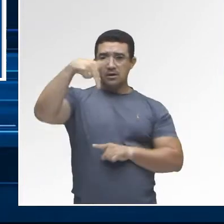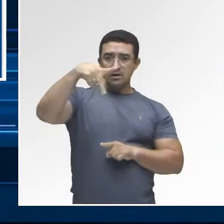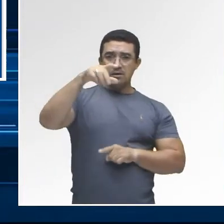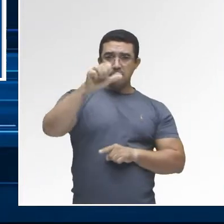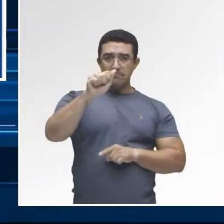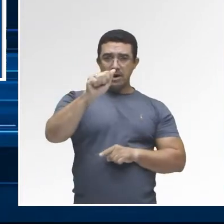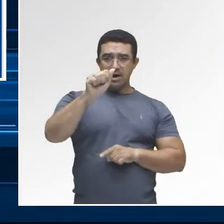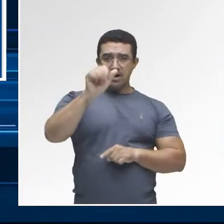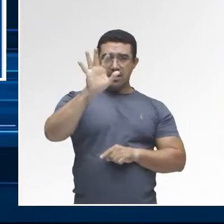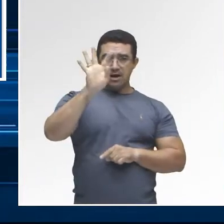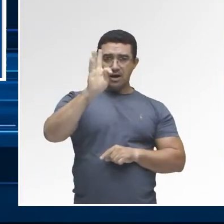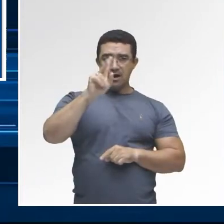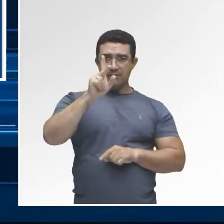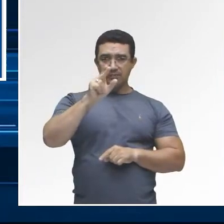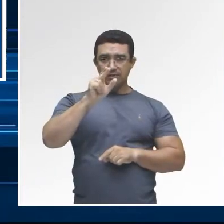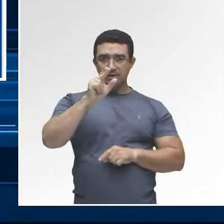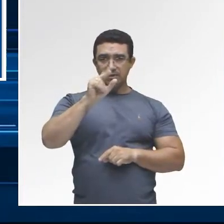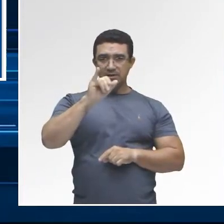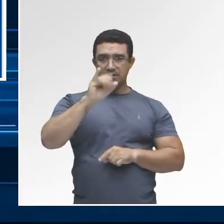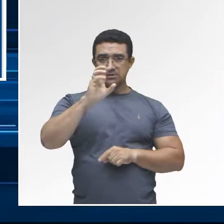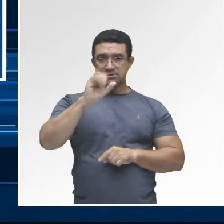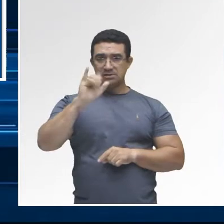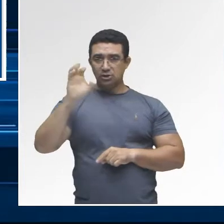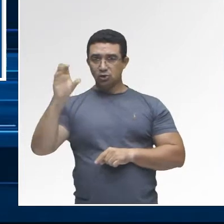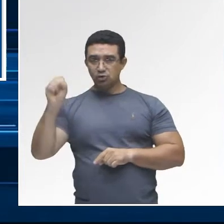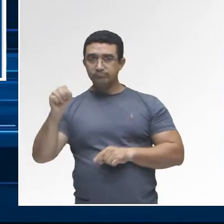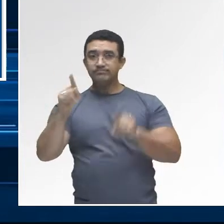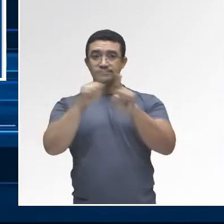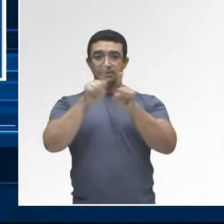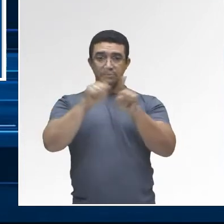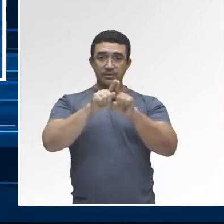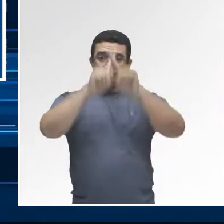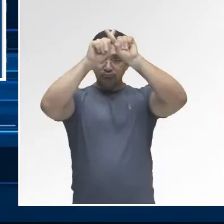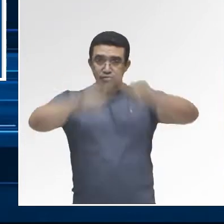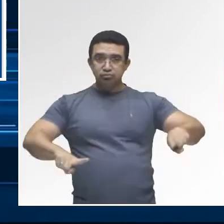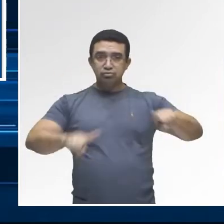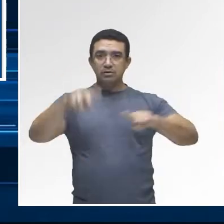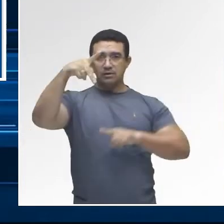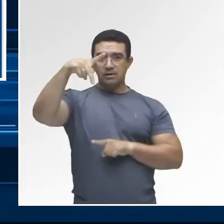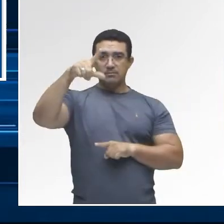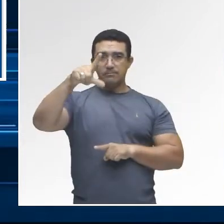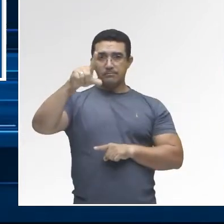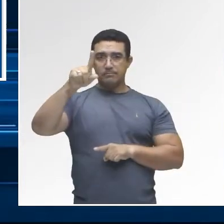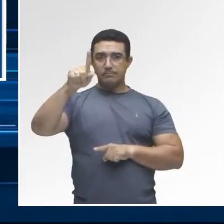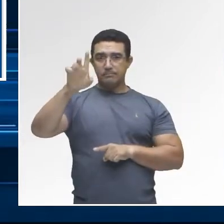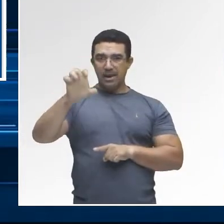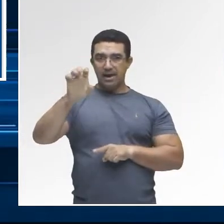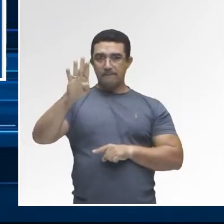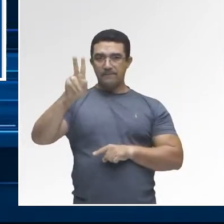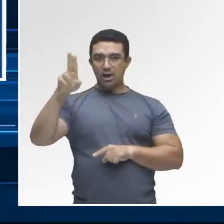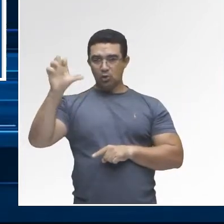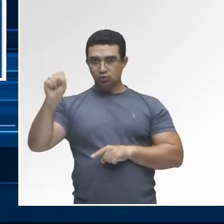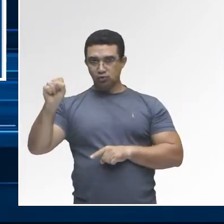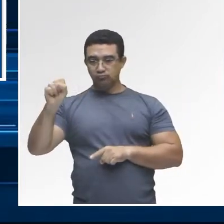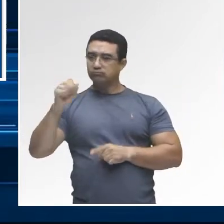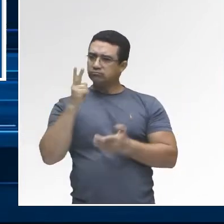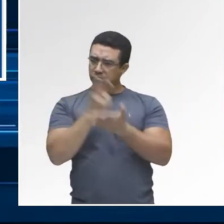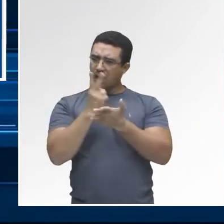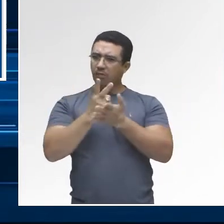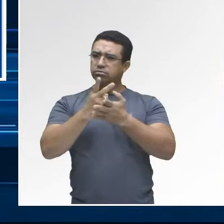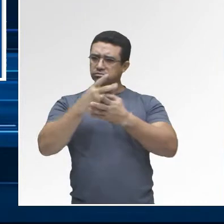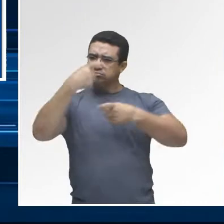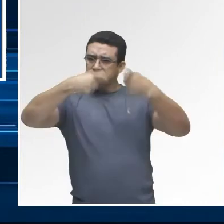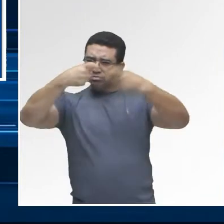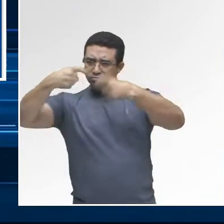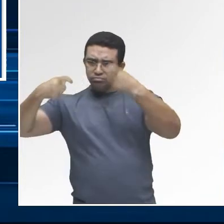uma briga constante entre patrícios e plebeus. Essa briga ocorre